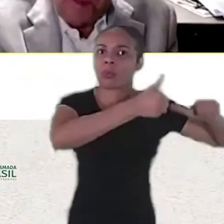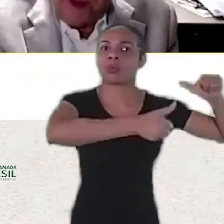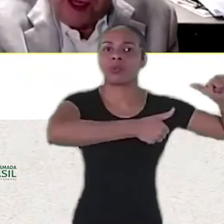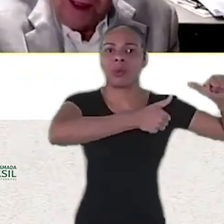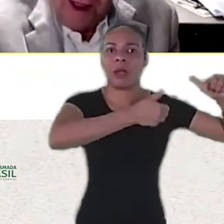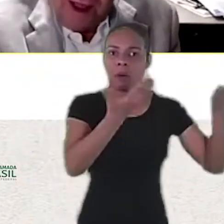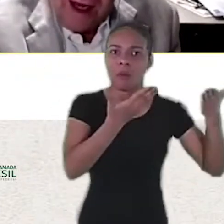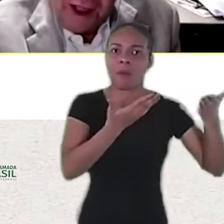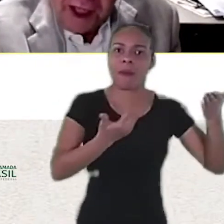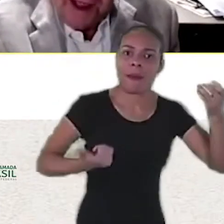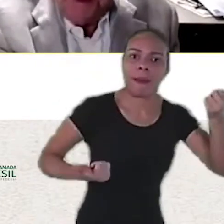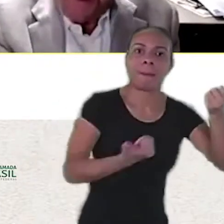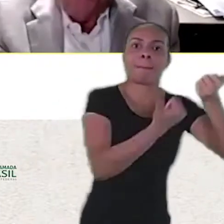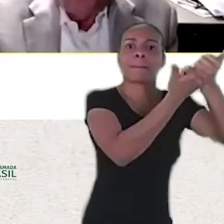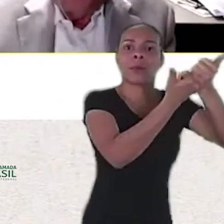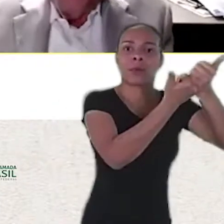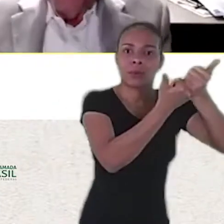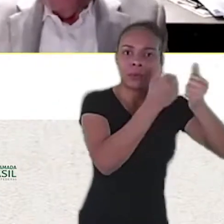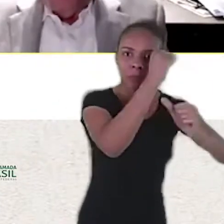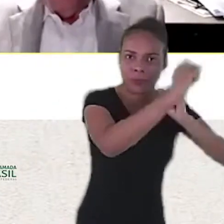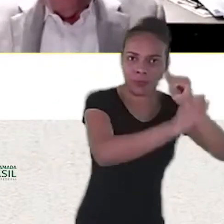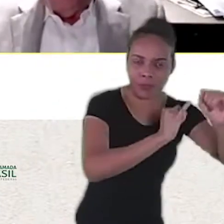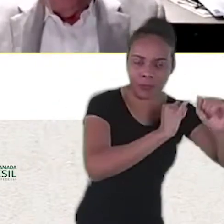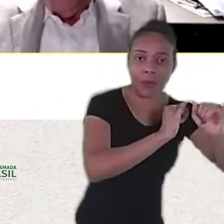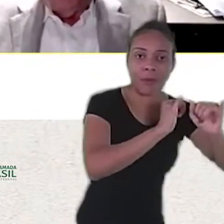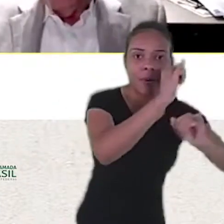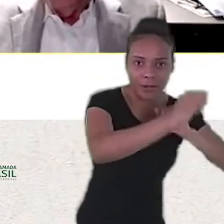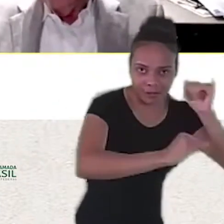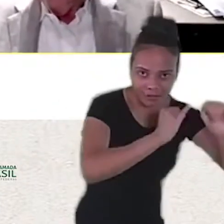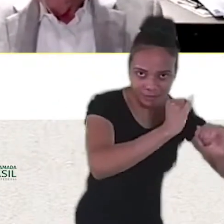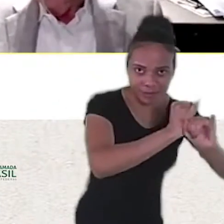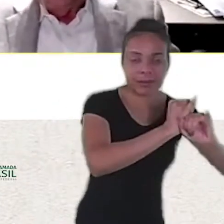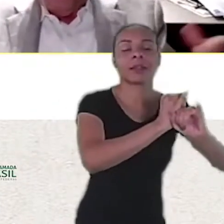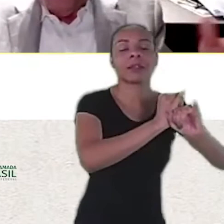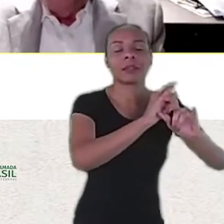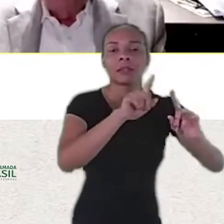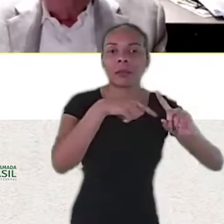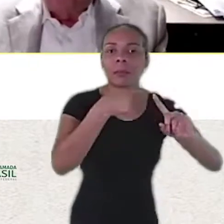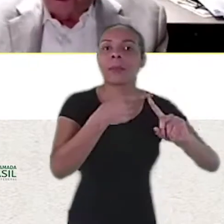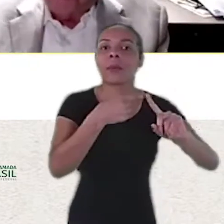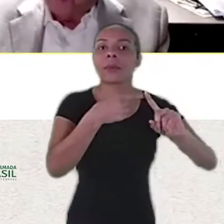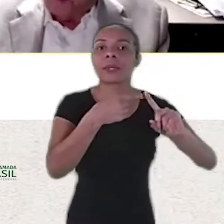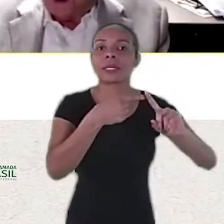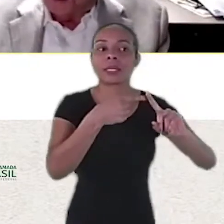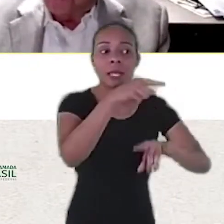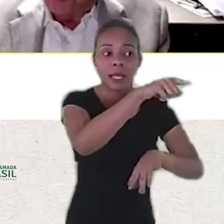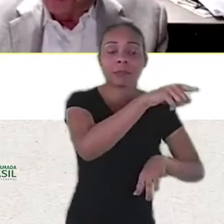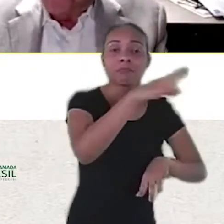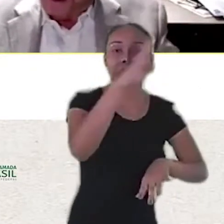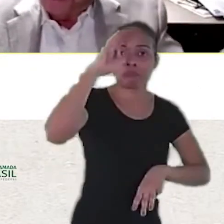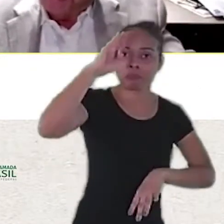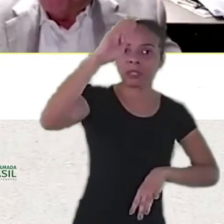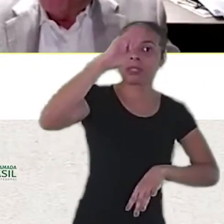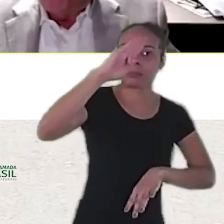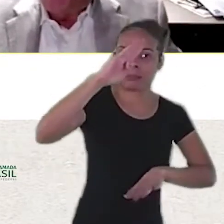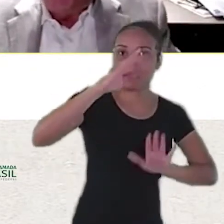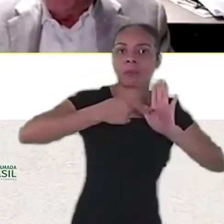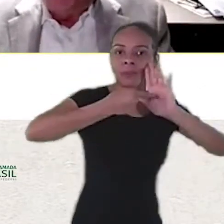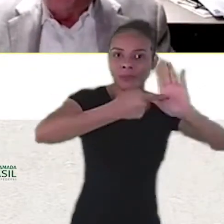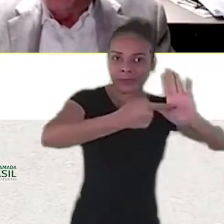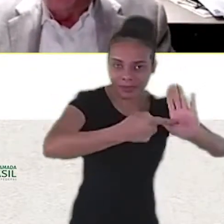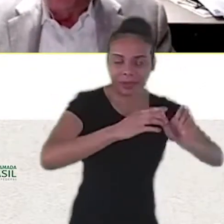internet, depois para a liderança da China em 10 tecnologias de destaque. O 14º agora tem metas